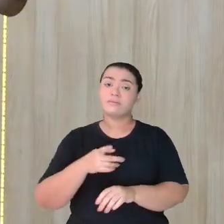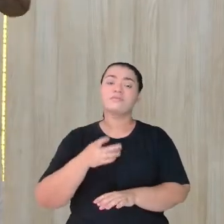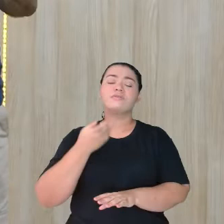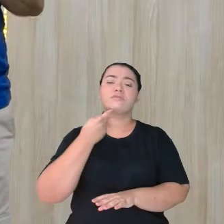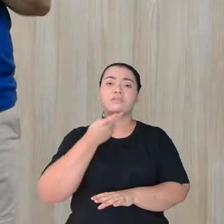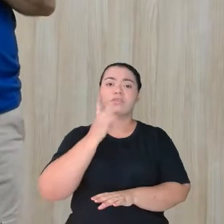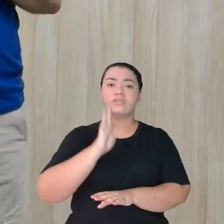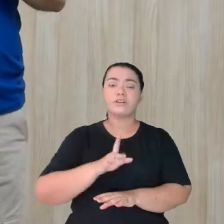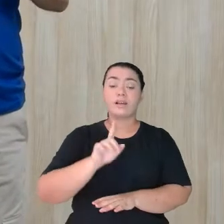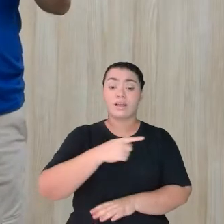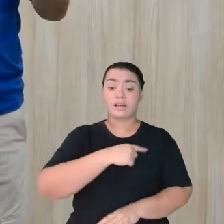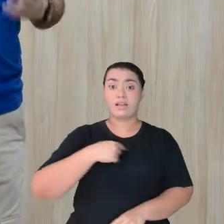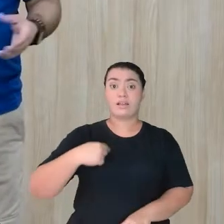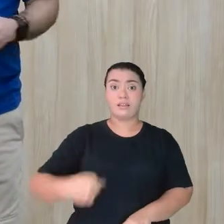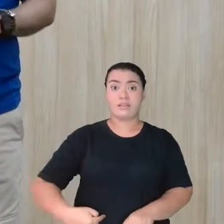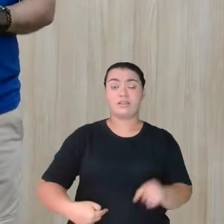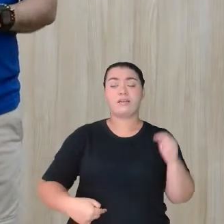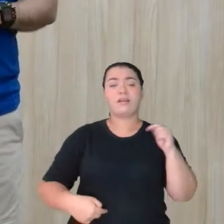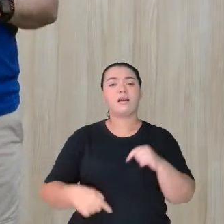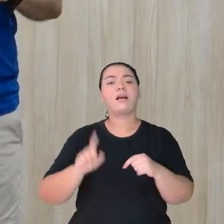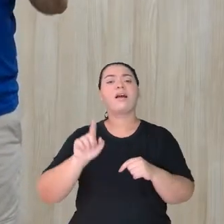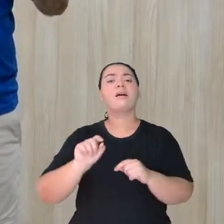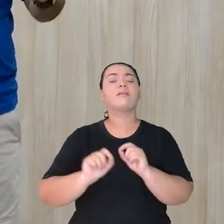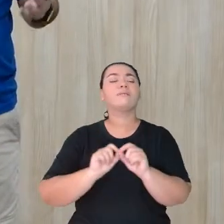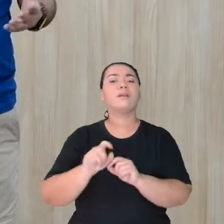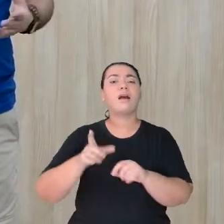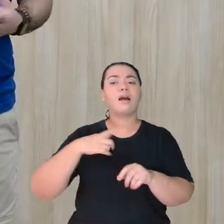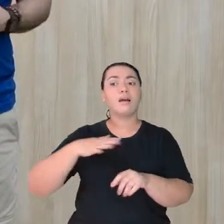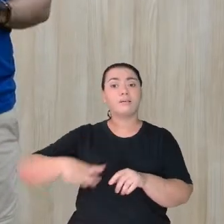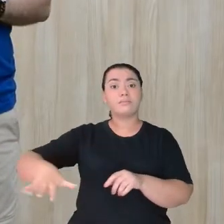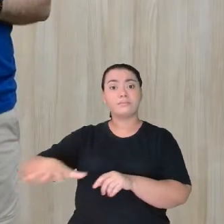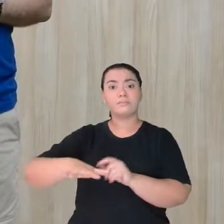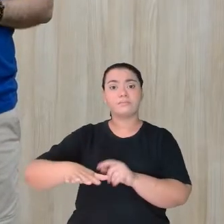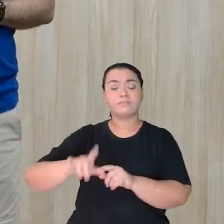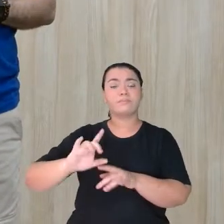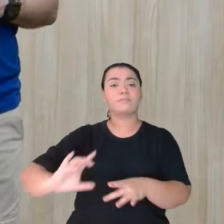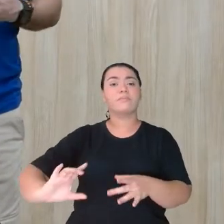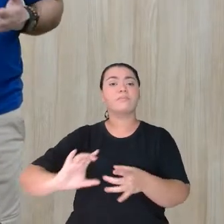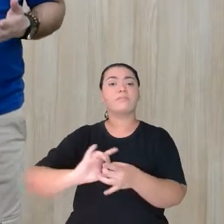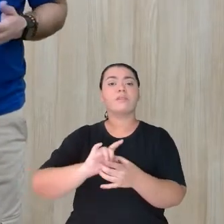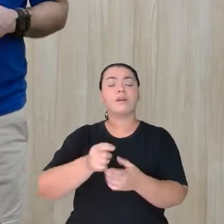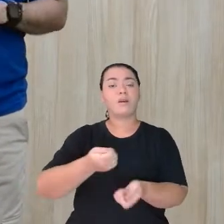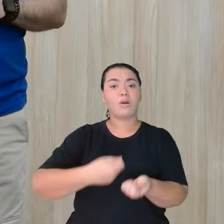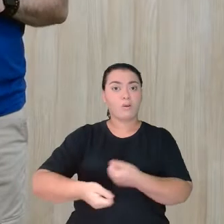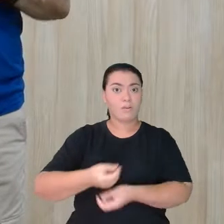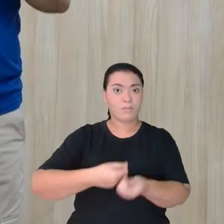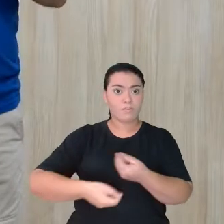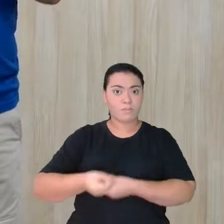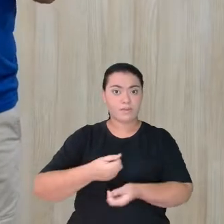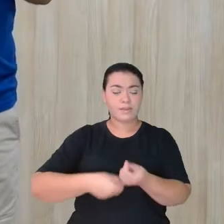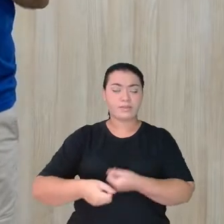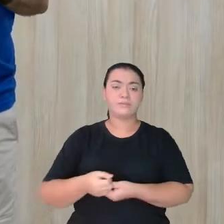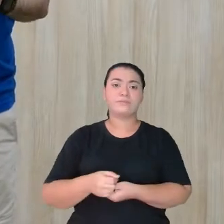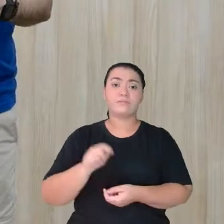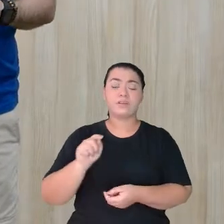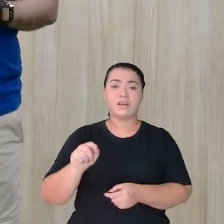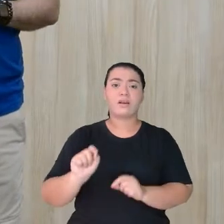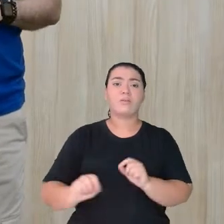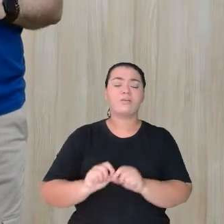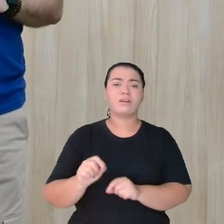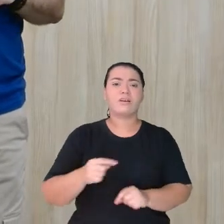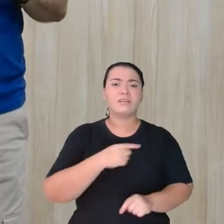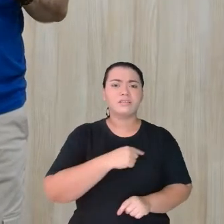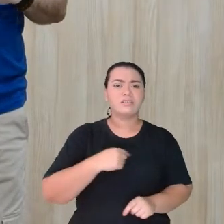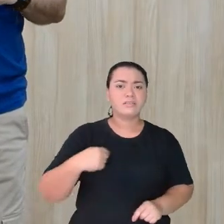China ela vai se constituir aí como um território muito ligado aí ao comércio, né? A gente viu que os chineses